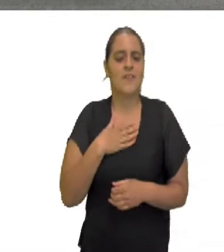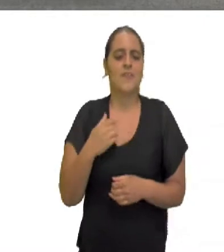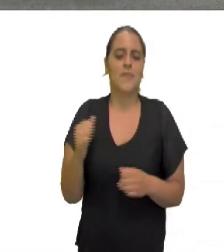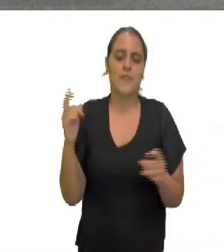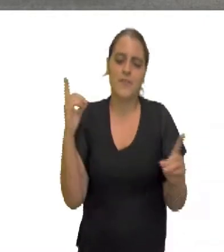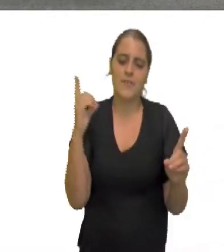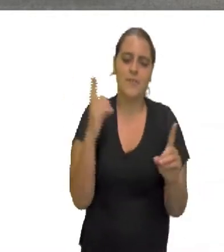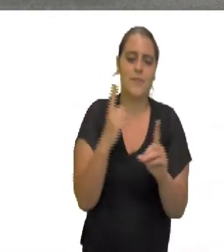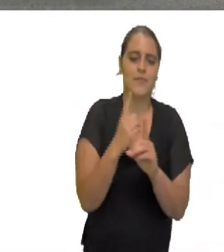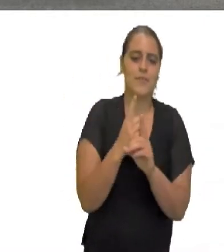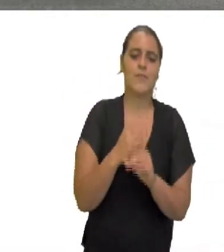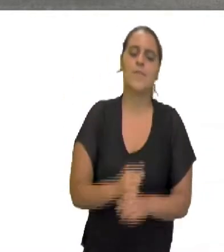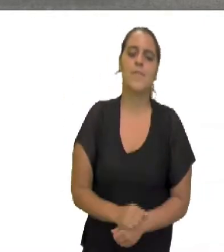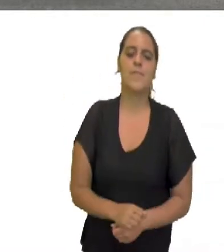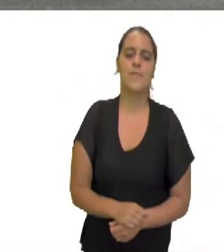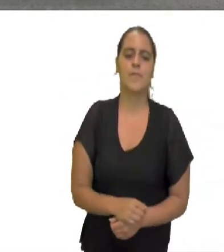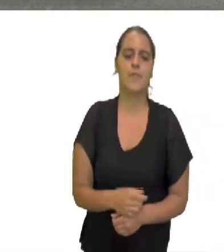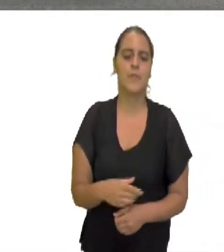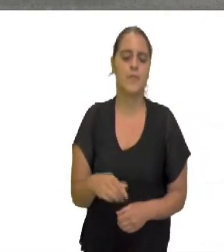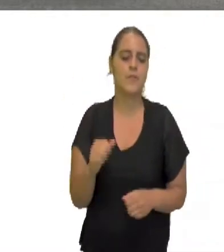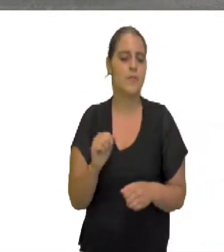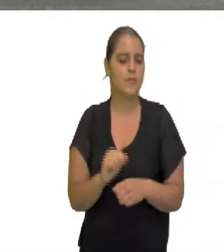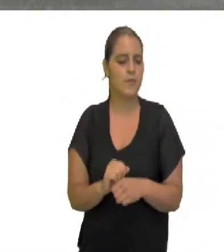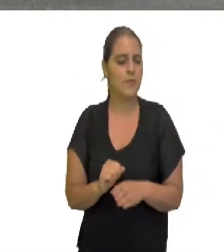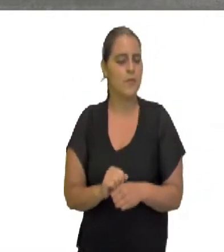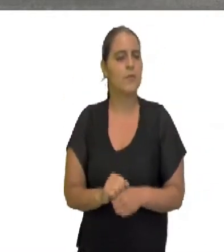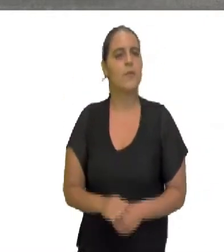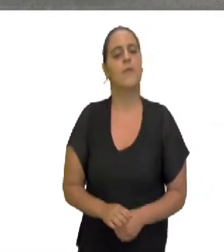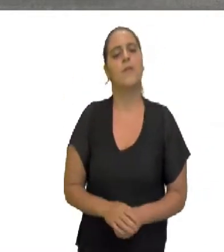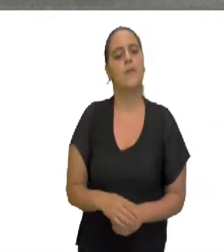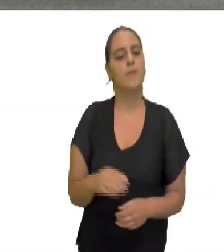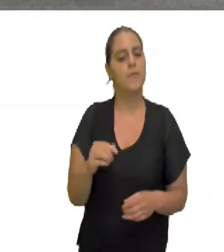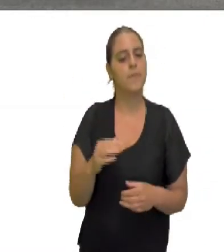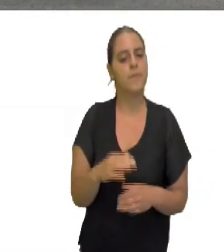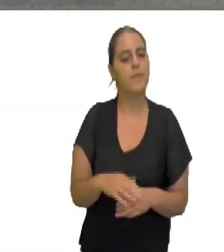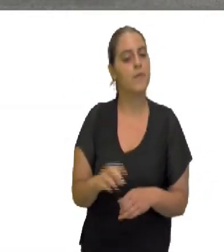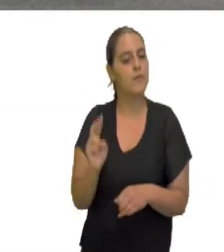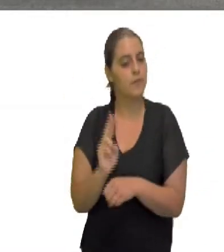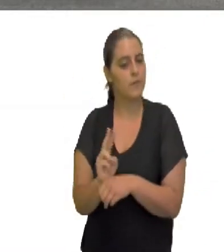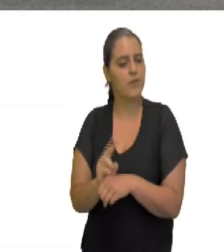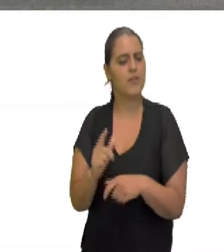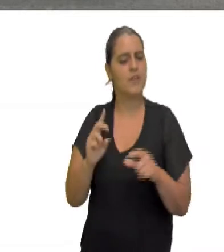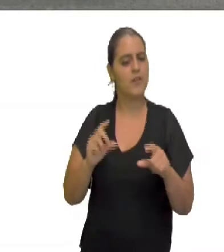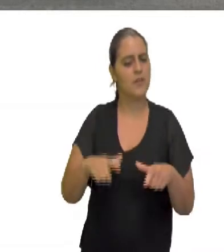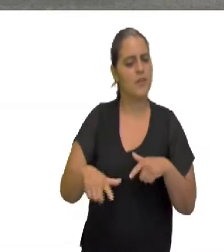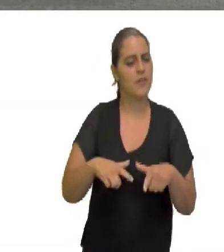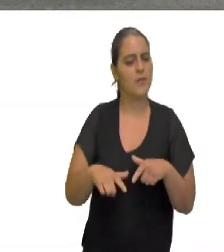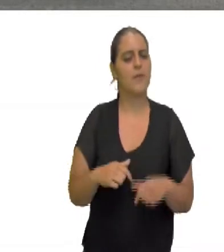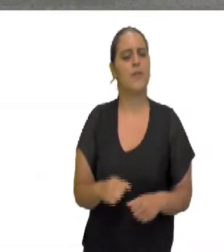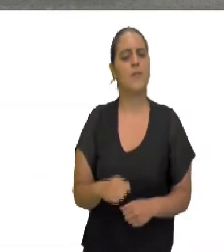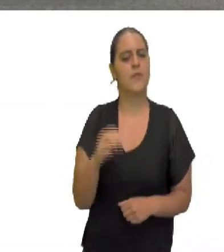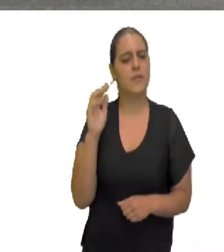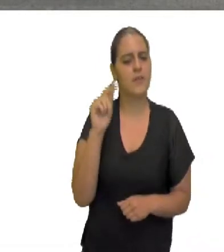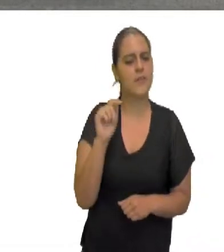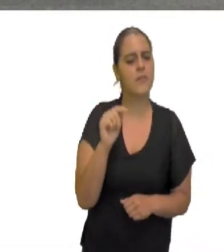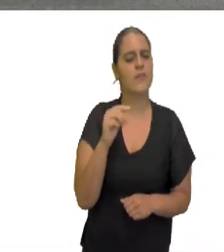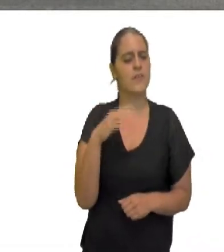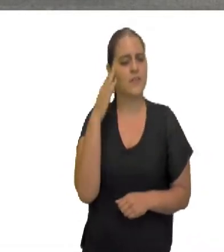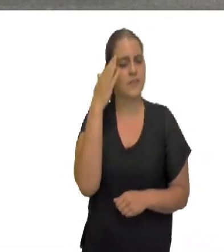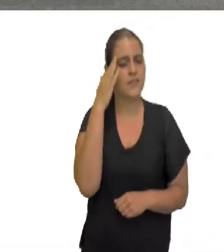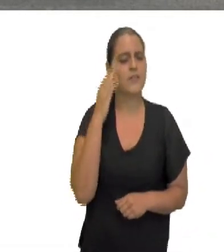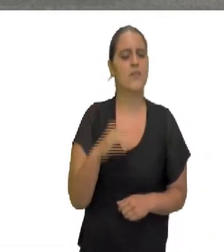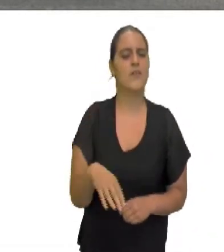reencontro, mas enquanto isso não acontece, a gente vai ficando por aqui, trabalhando, se dedicando para que vocês tenham